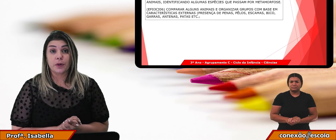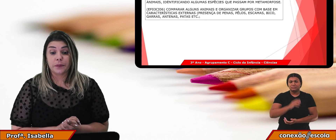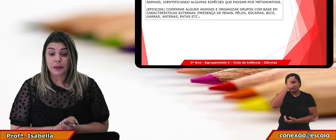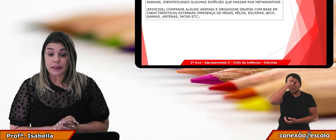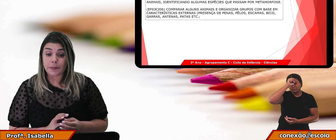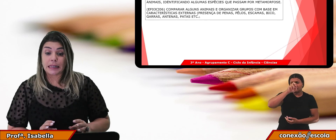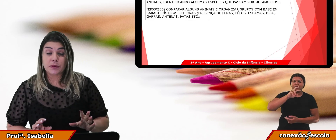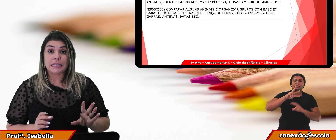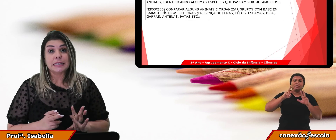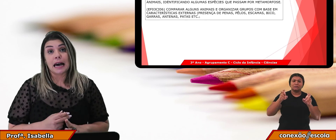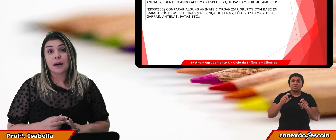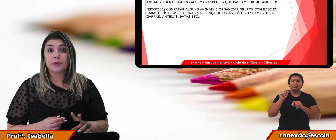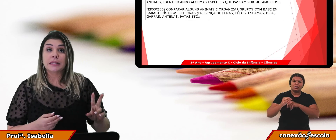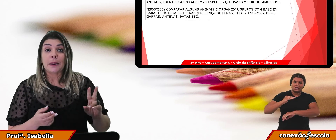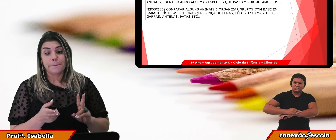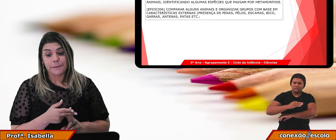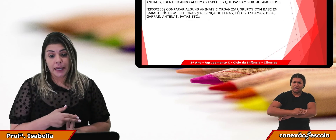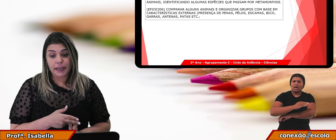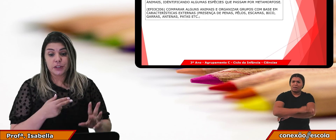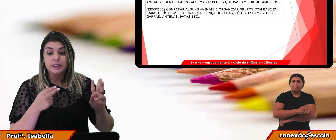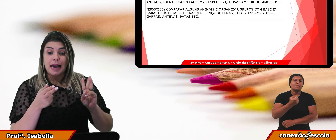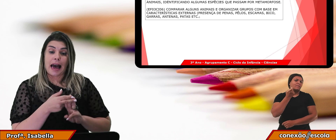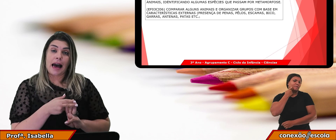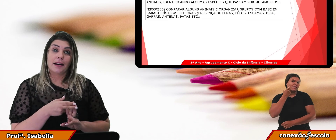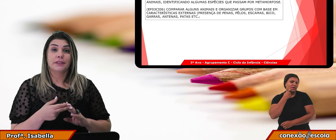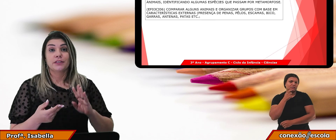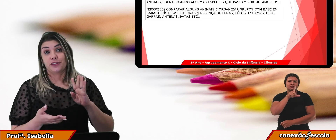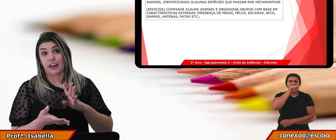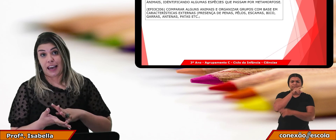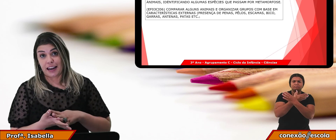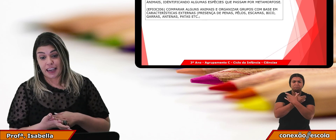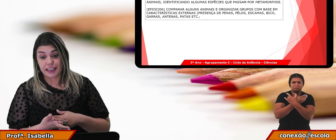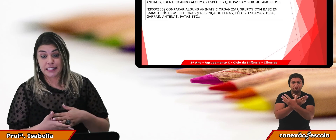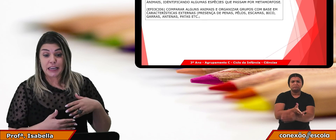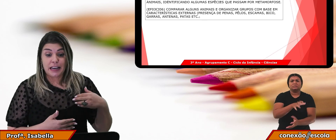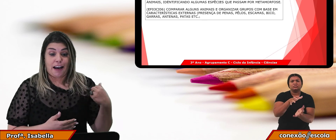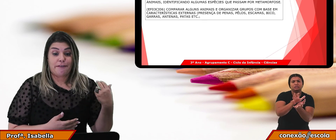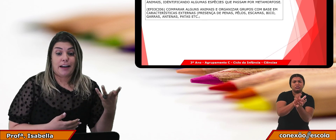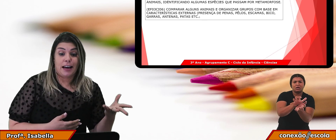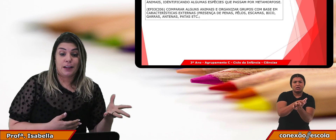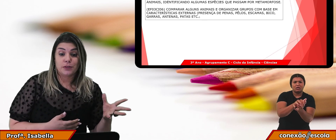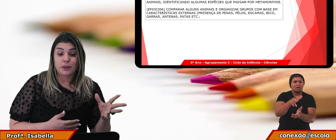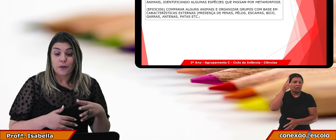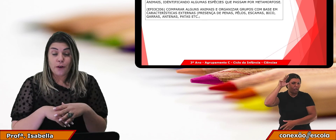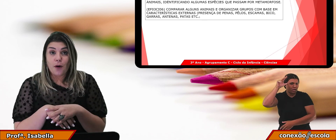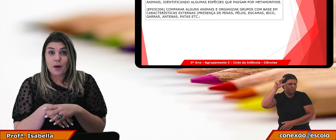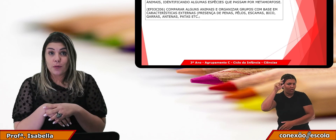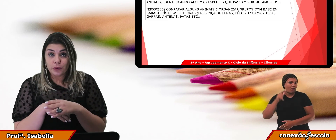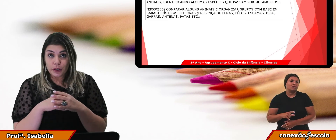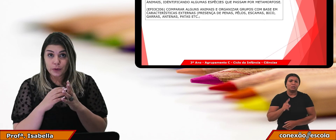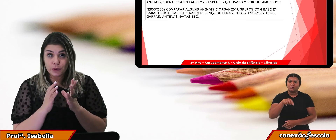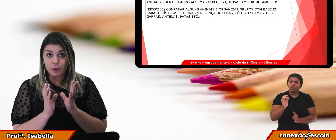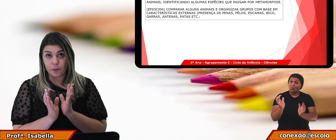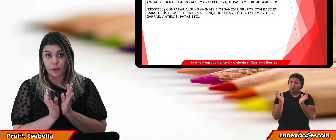Aprendemos que sapos, peixes, aves, jacarés, cavalos formam